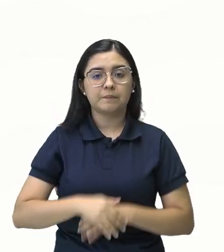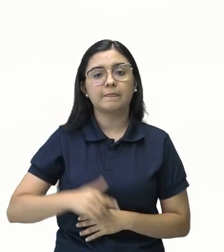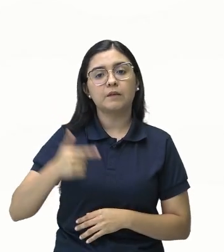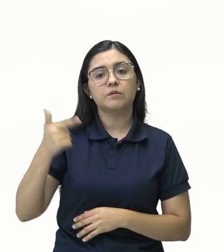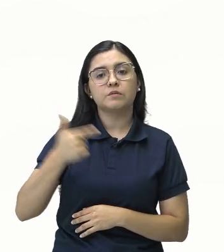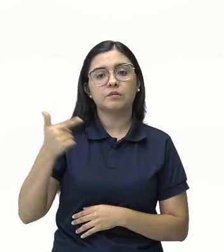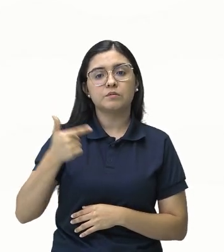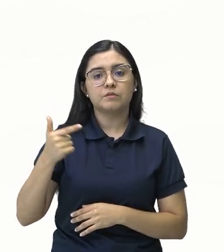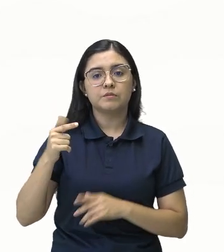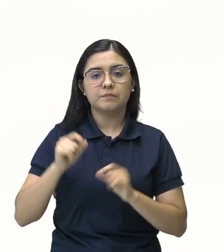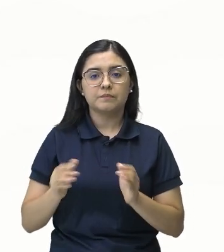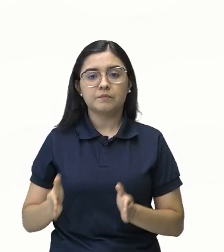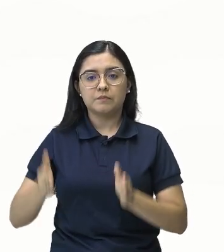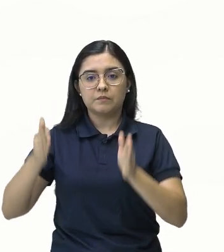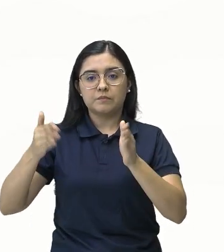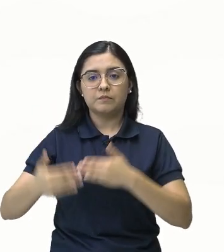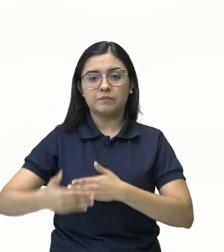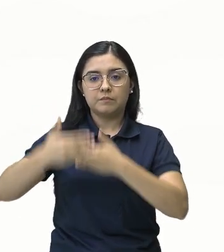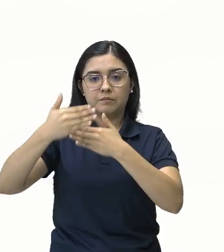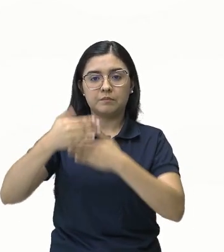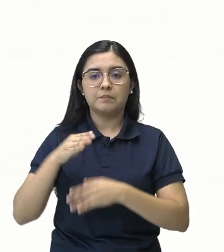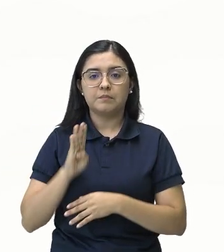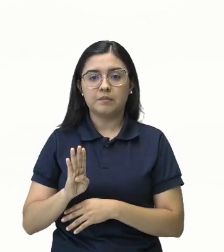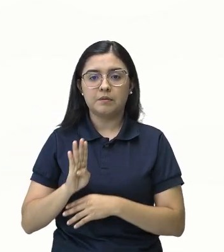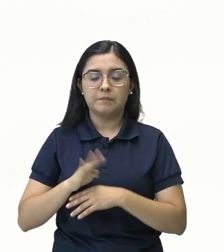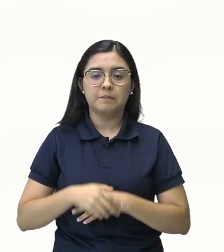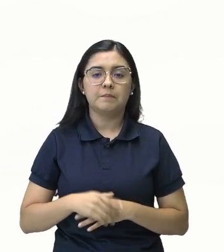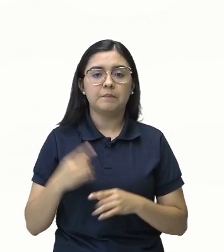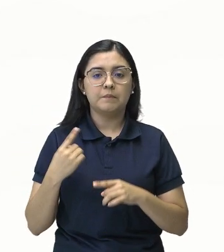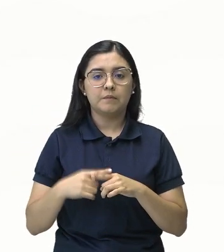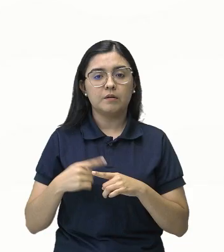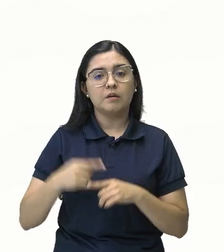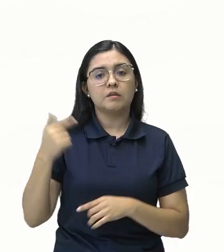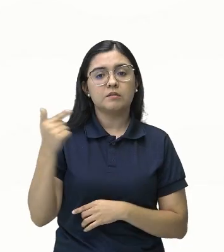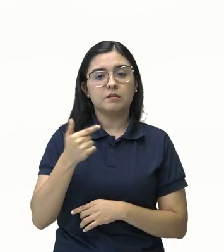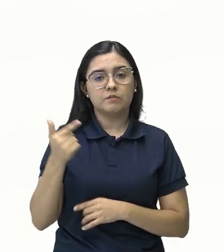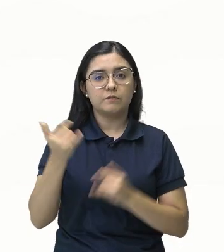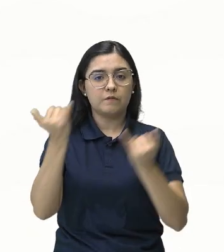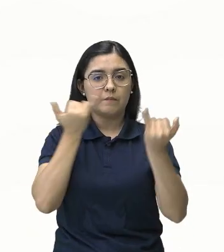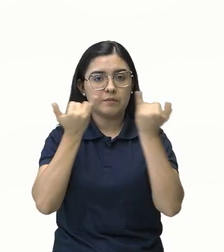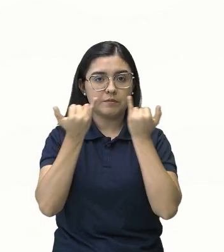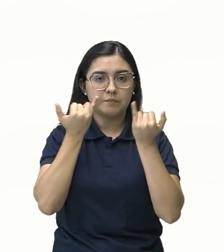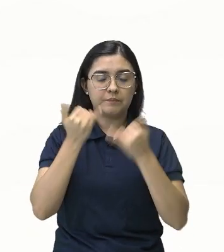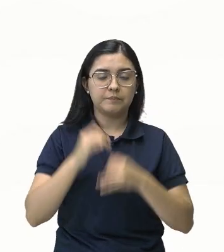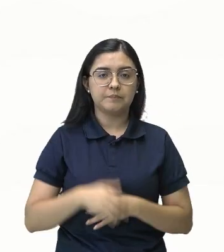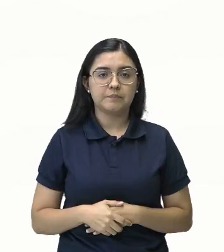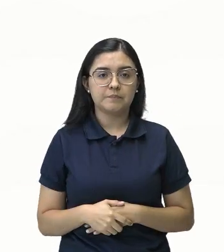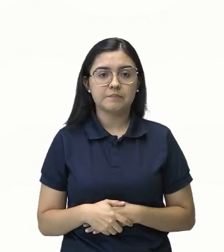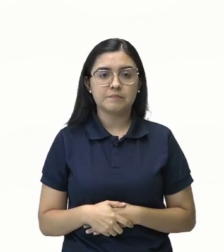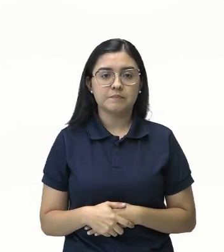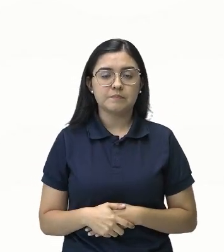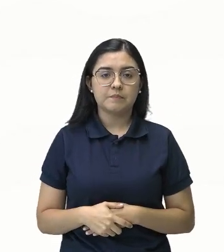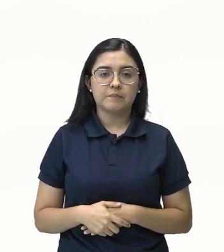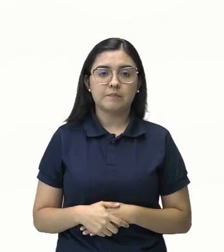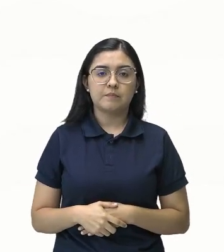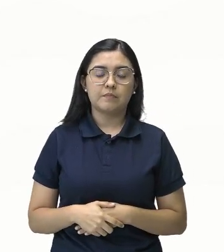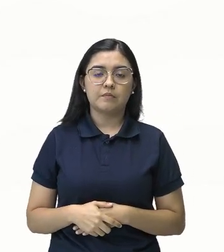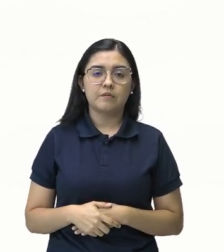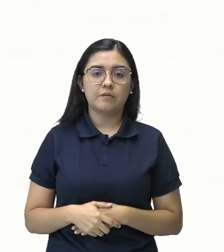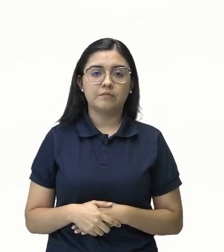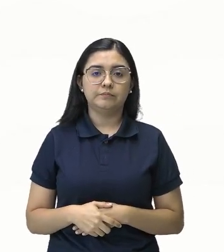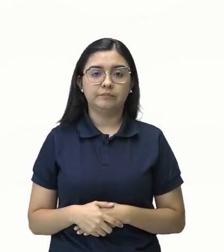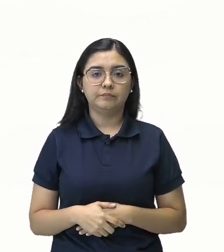segundo número será o da caixa B, porque é a nossa segunda informação. Ok?